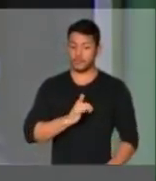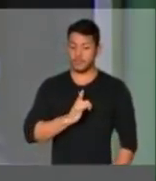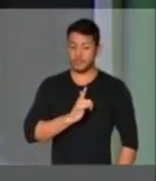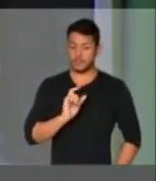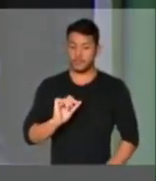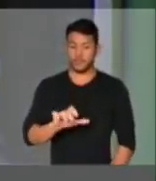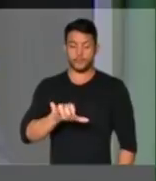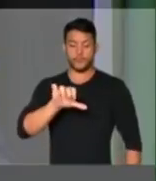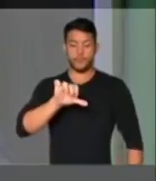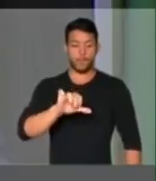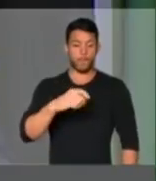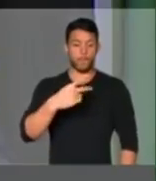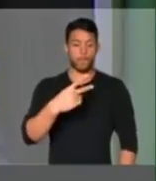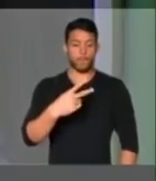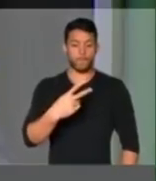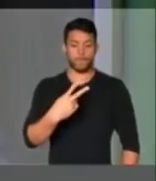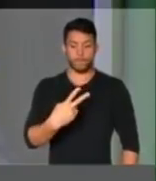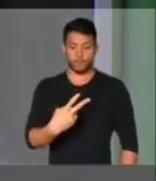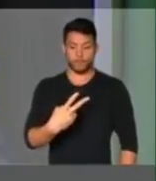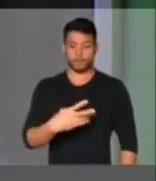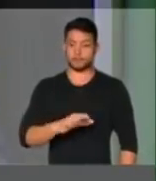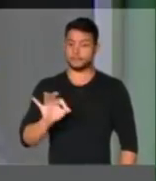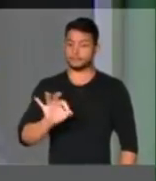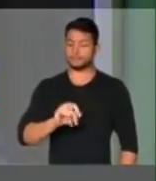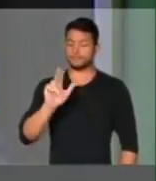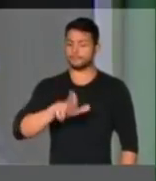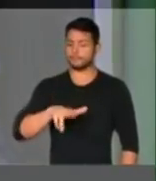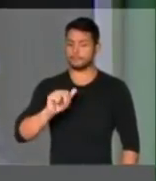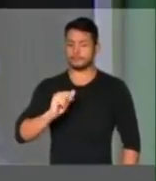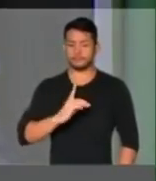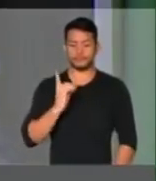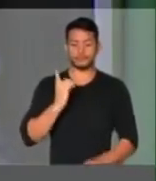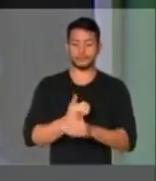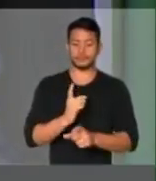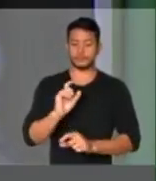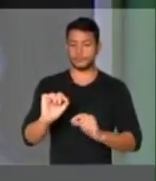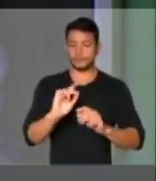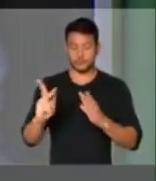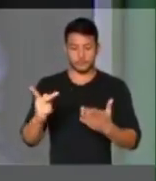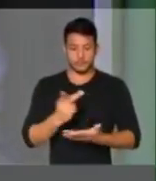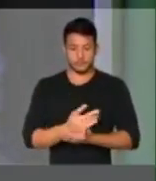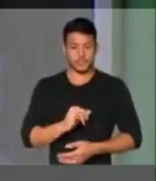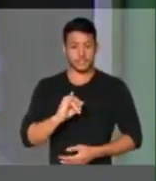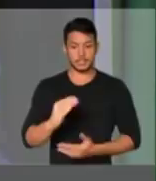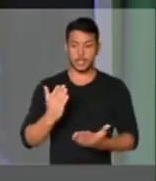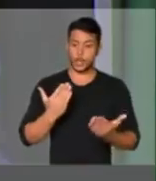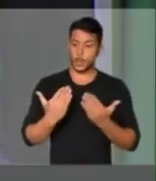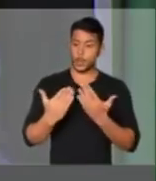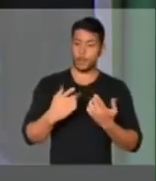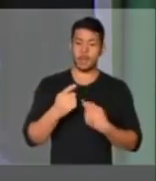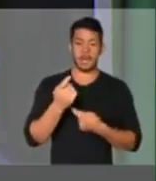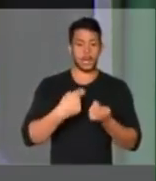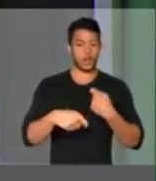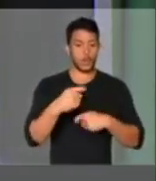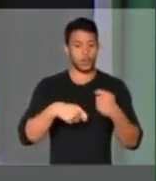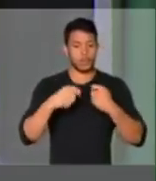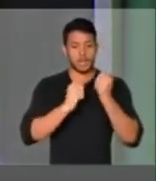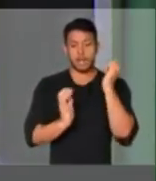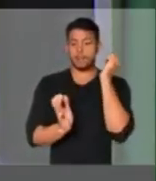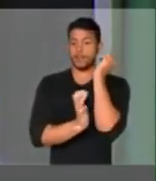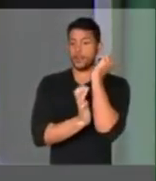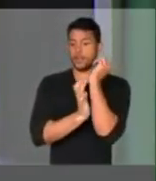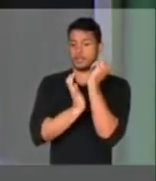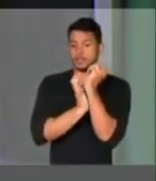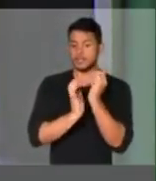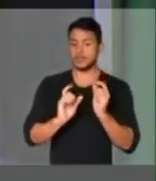92% nunca são esclarecidos. Ou seja, se a gente for fazer um paralelo com a situação econômica do nosso país, com a nossa burocracia, com os nossos